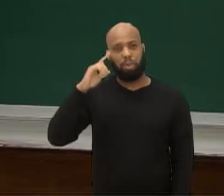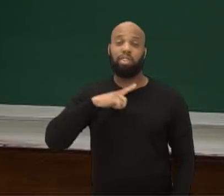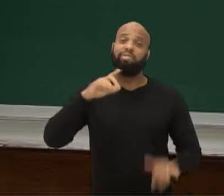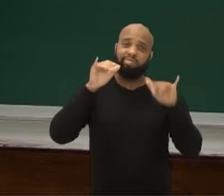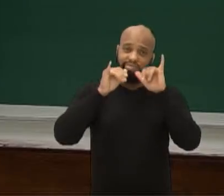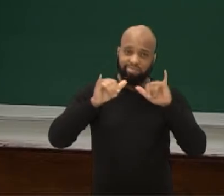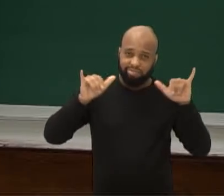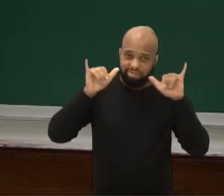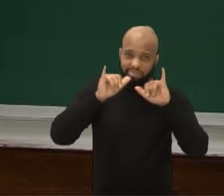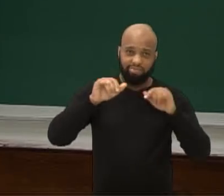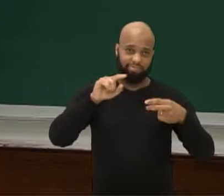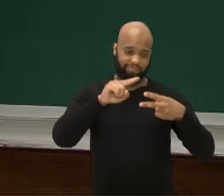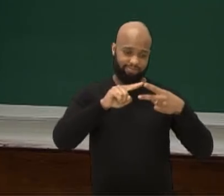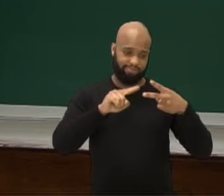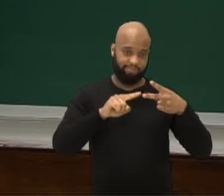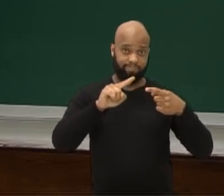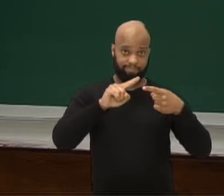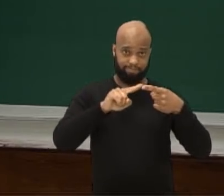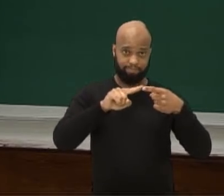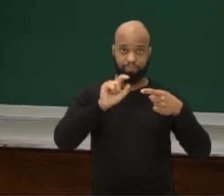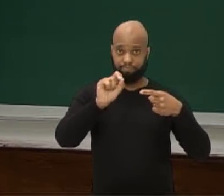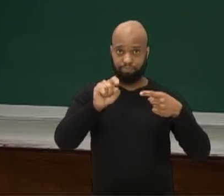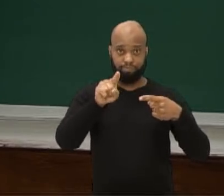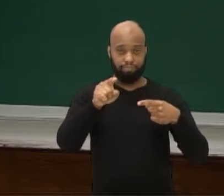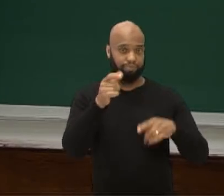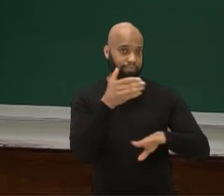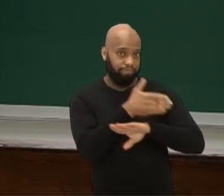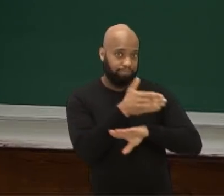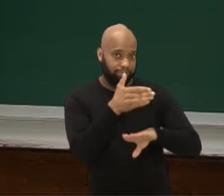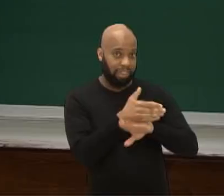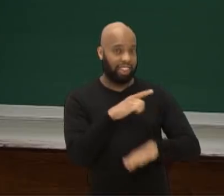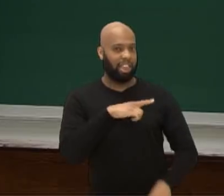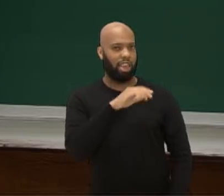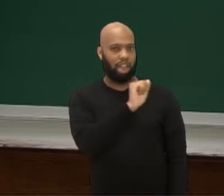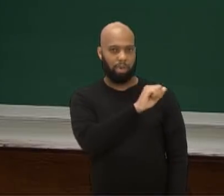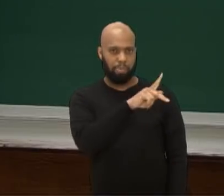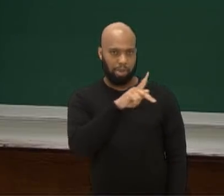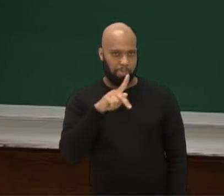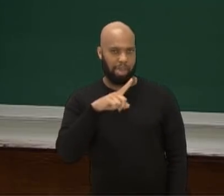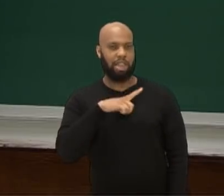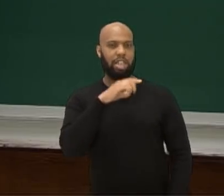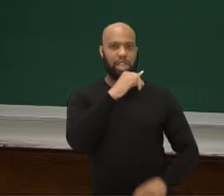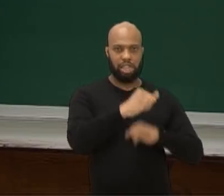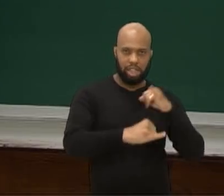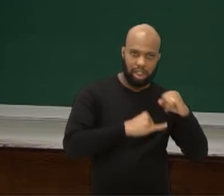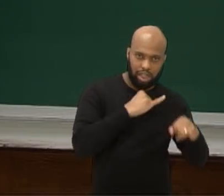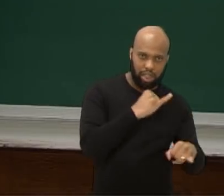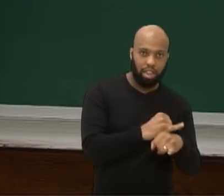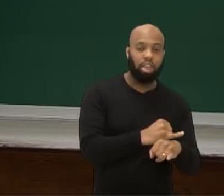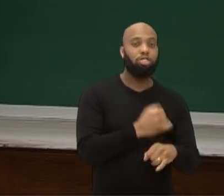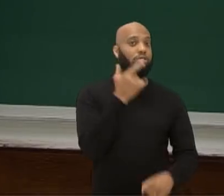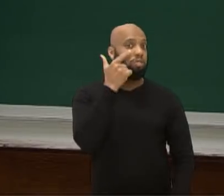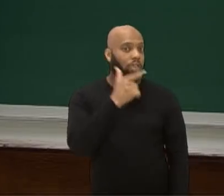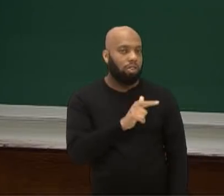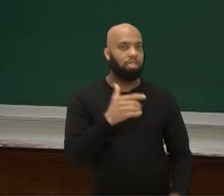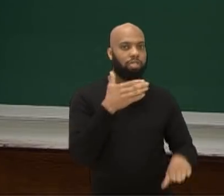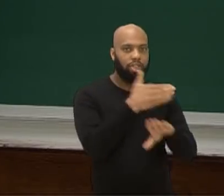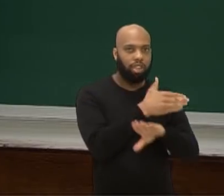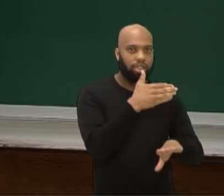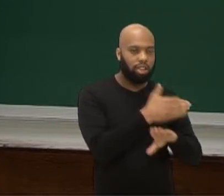nossos recados. O primeiro deles, você que está acessando as aulas via internet,